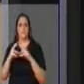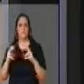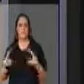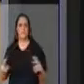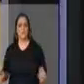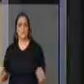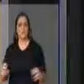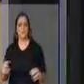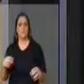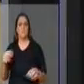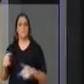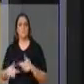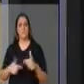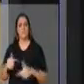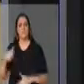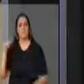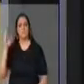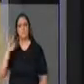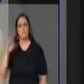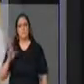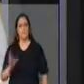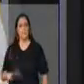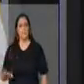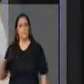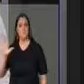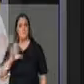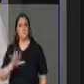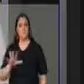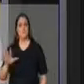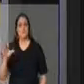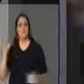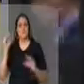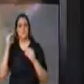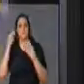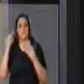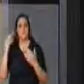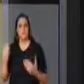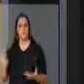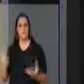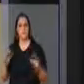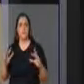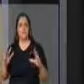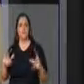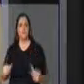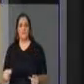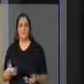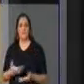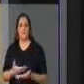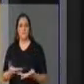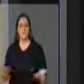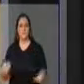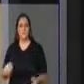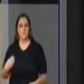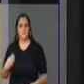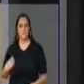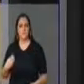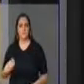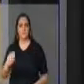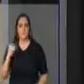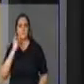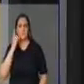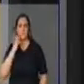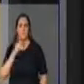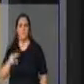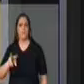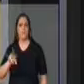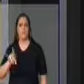que trabalha nacionalmente a causa. Quero agradecer imensamente o convite do deputado Valdir,